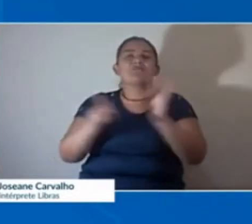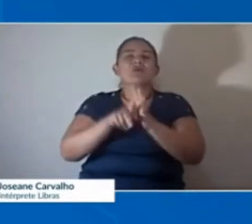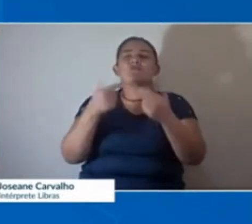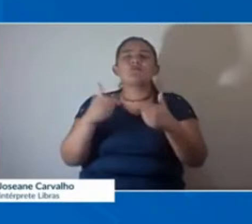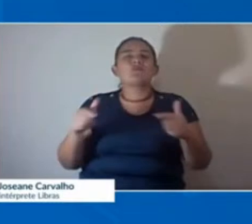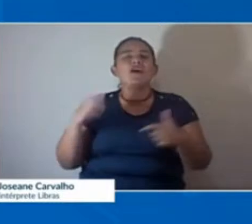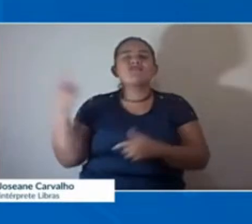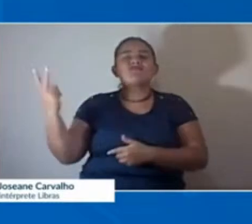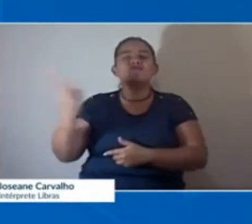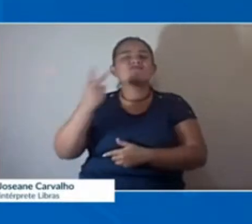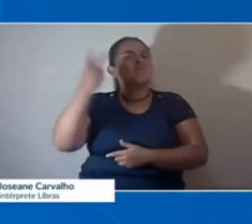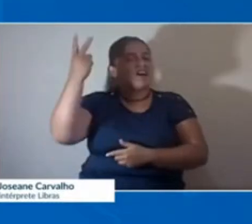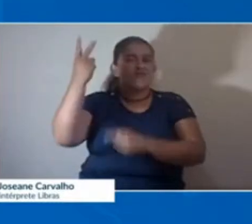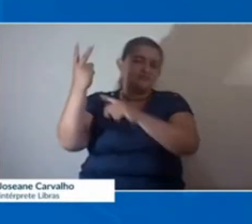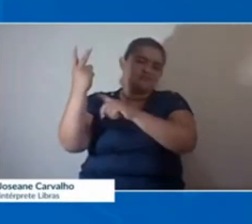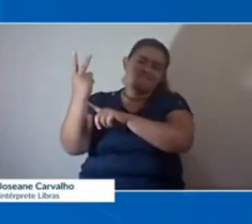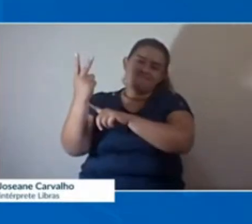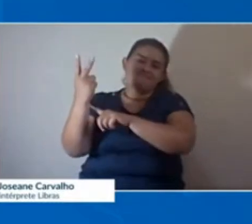esses valores